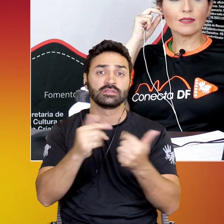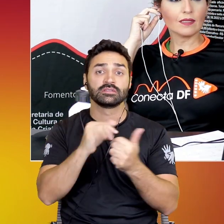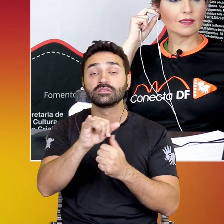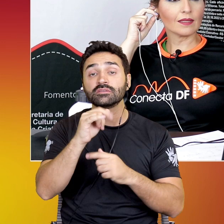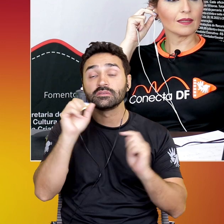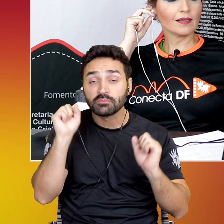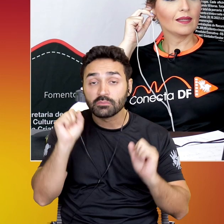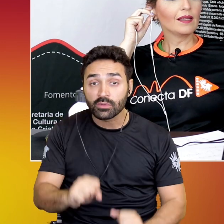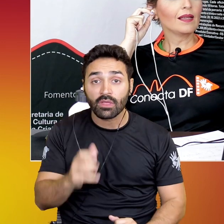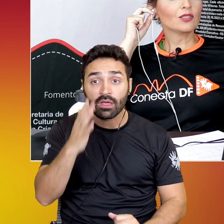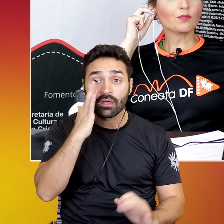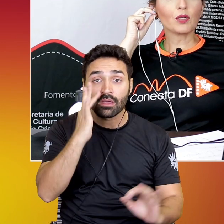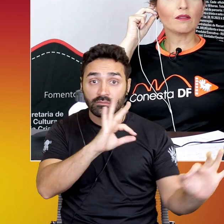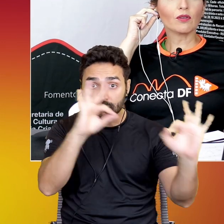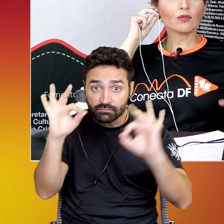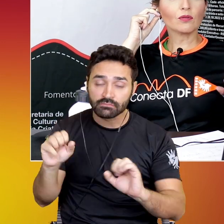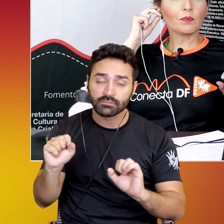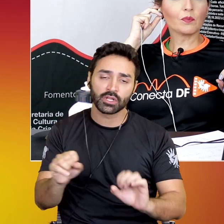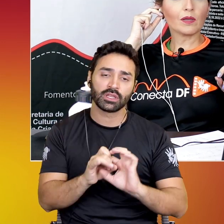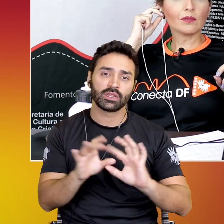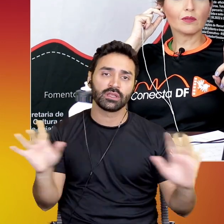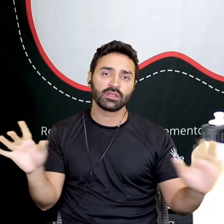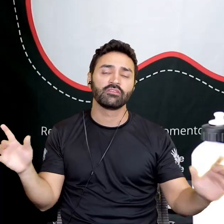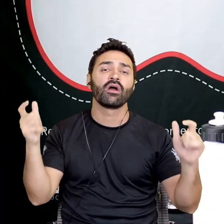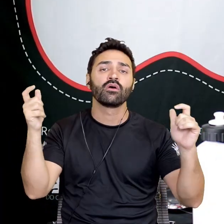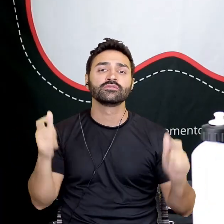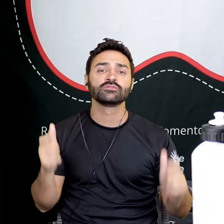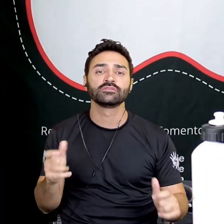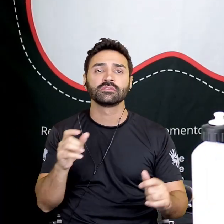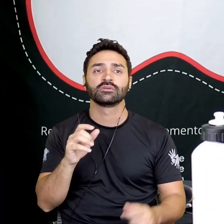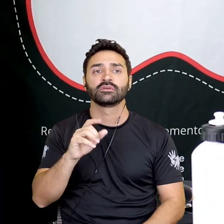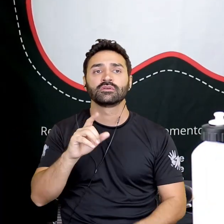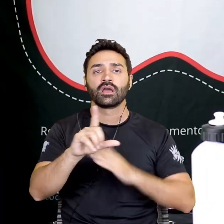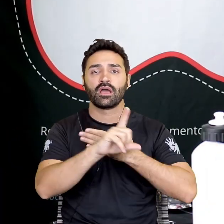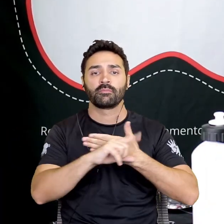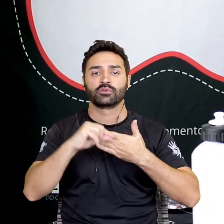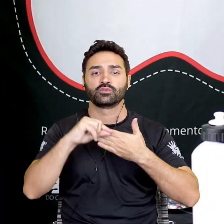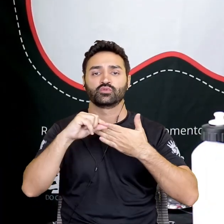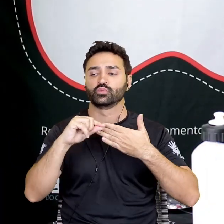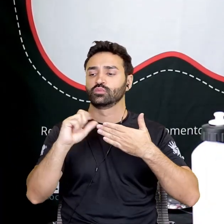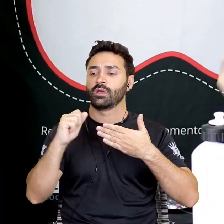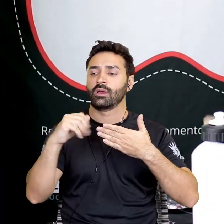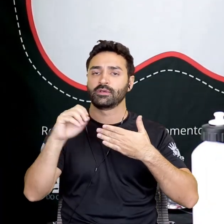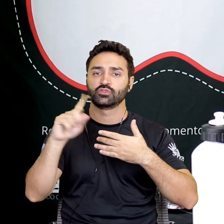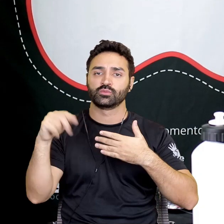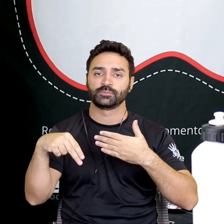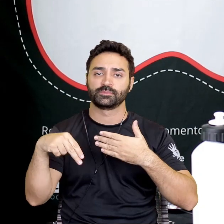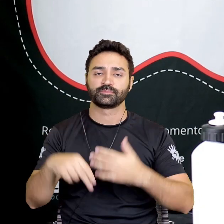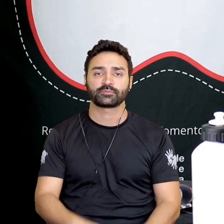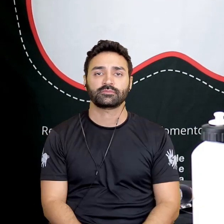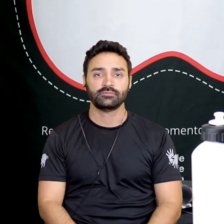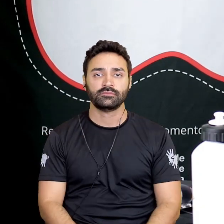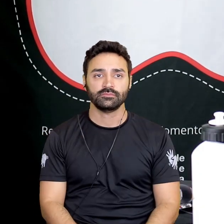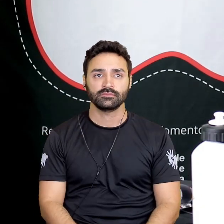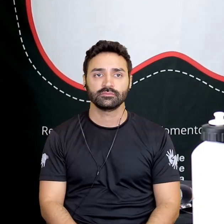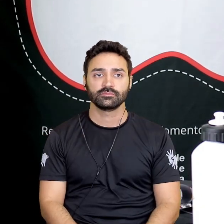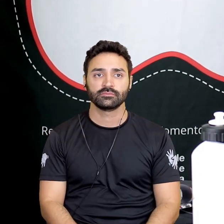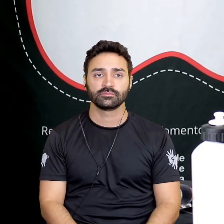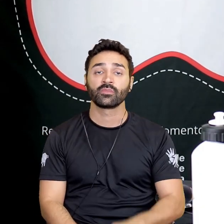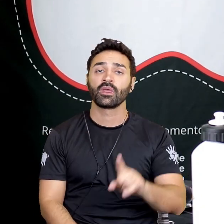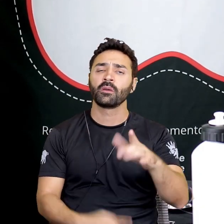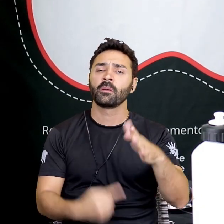assistir, assista. Disponível no Amazon Prime. Essa questão